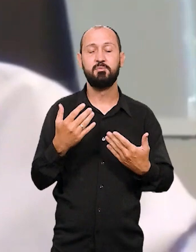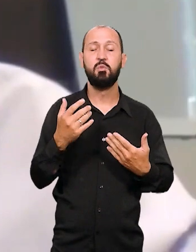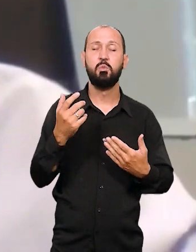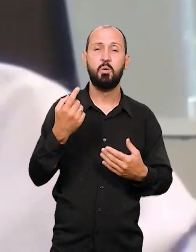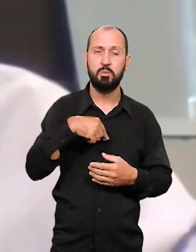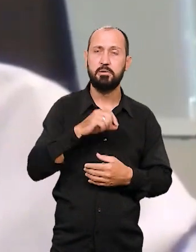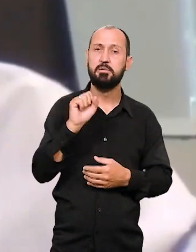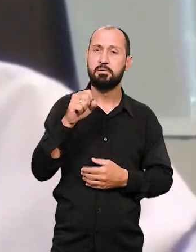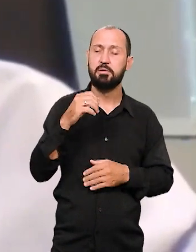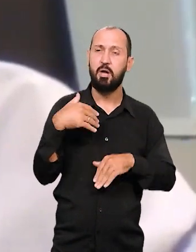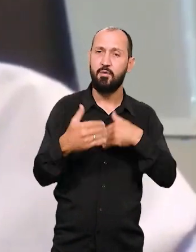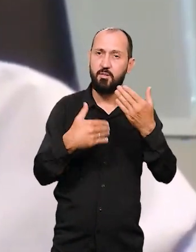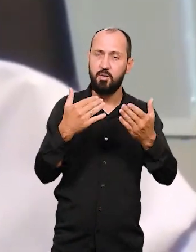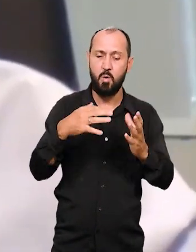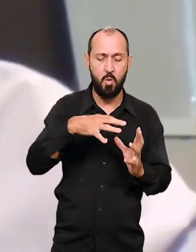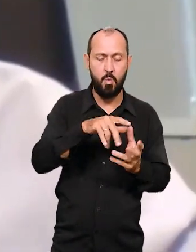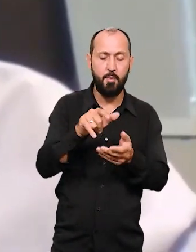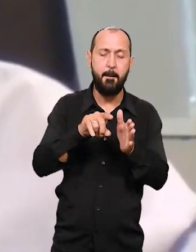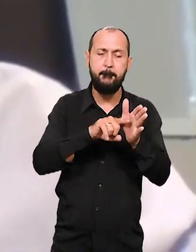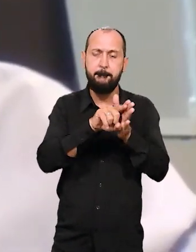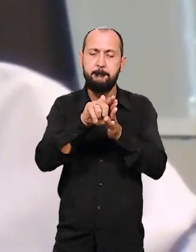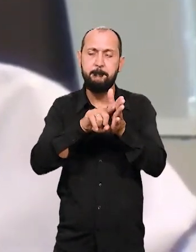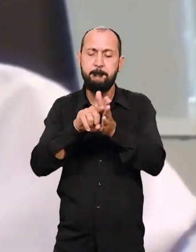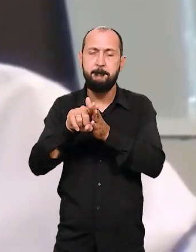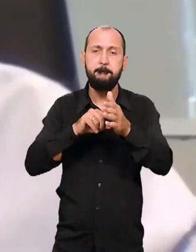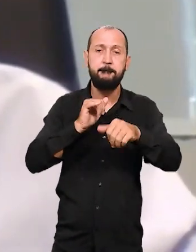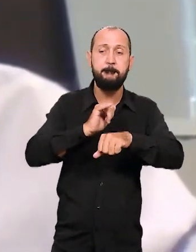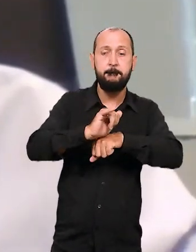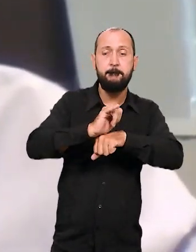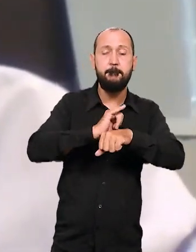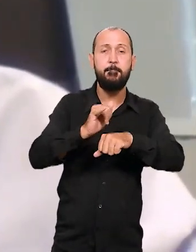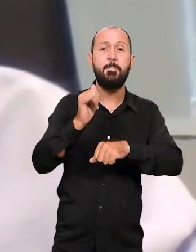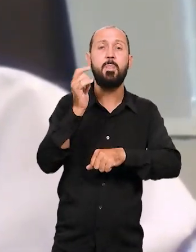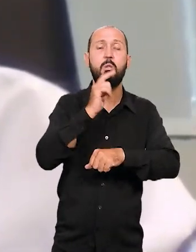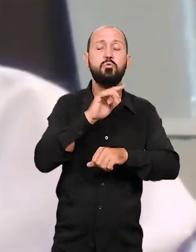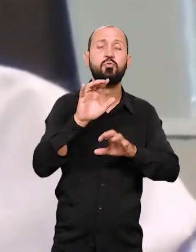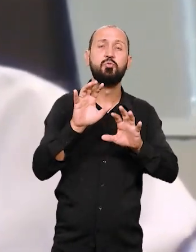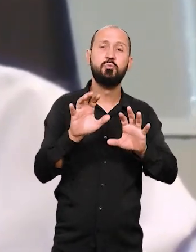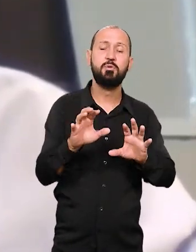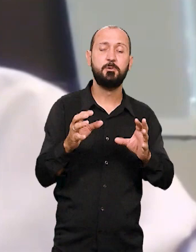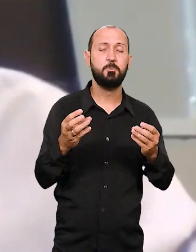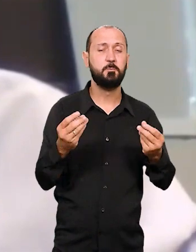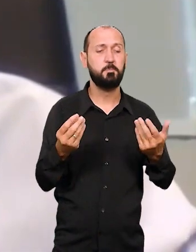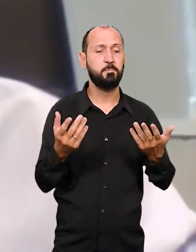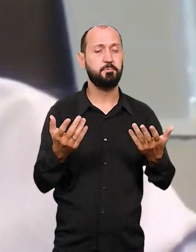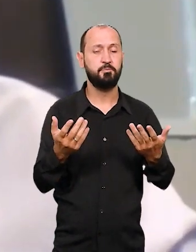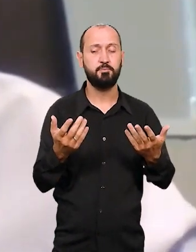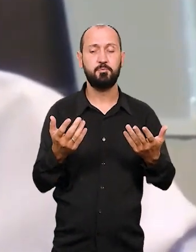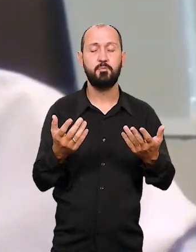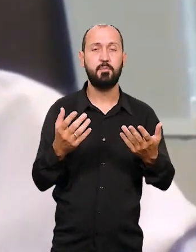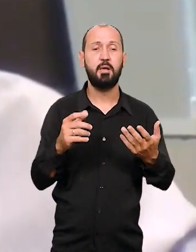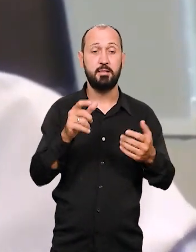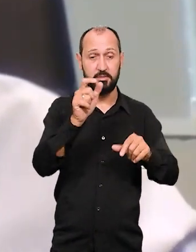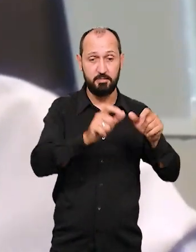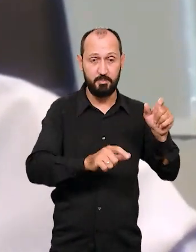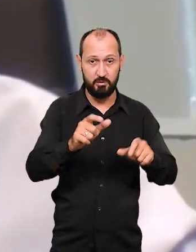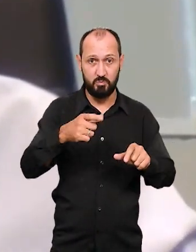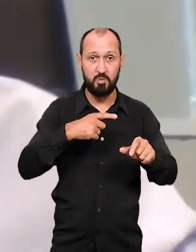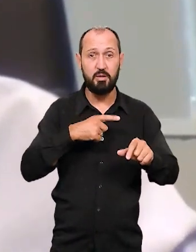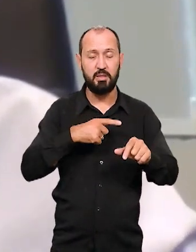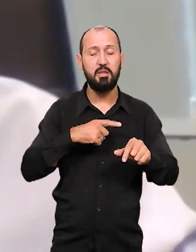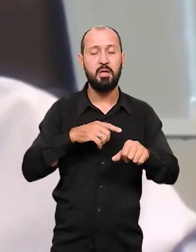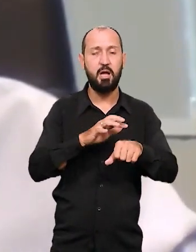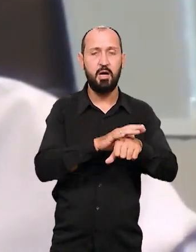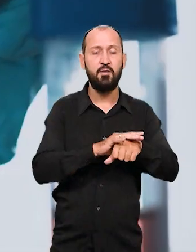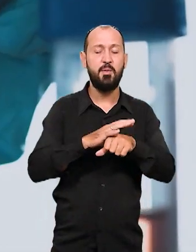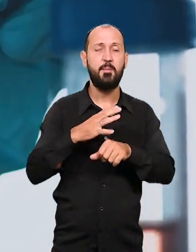gente avança, o mundo inteiro pesquisa estratégias para a gente, de uma certa forma, curar as pessoas que